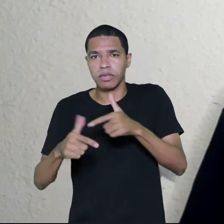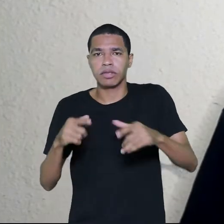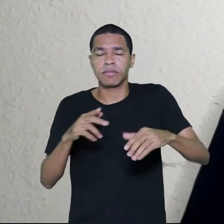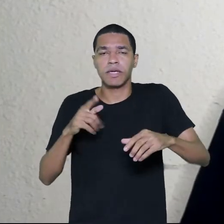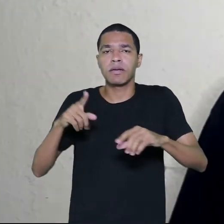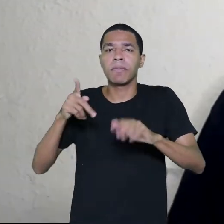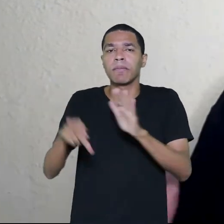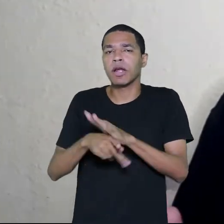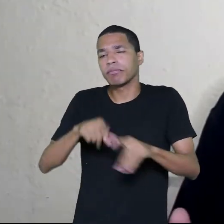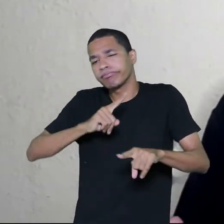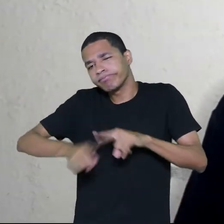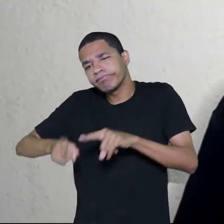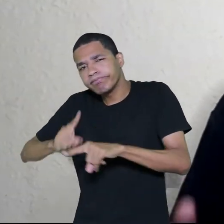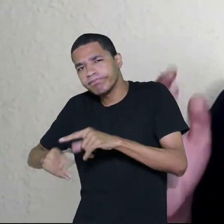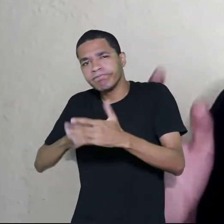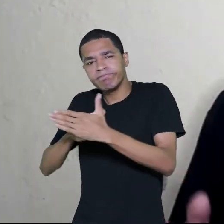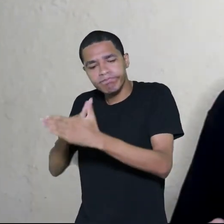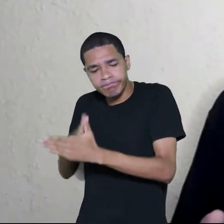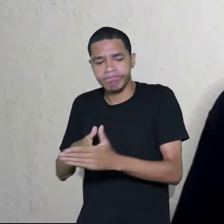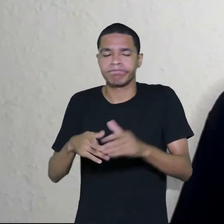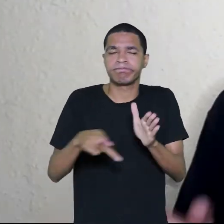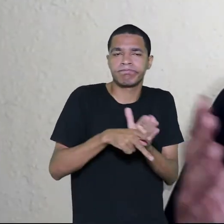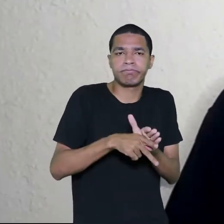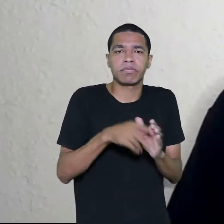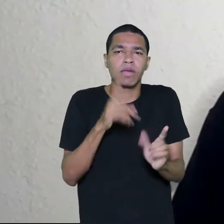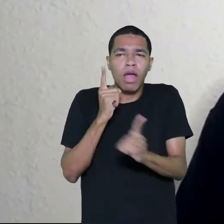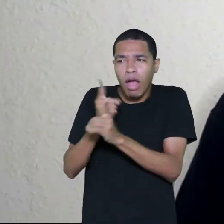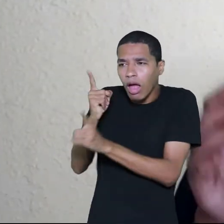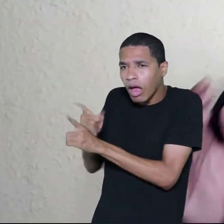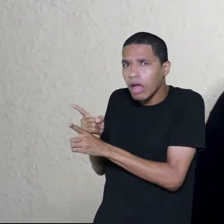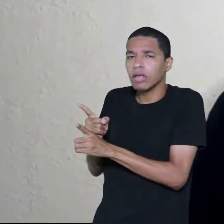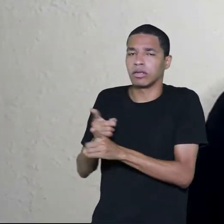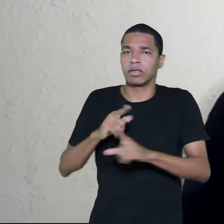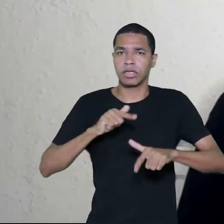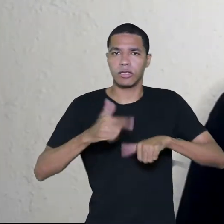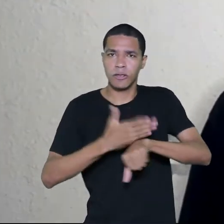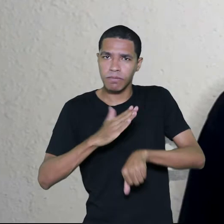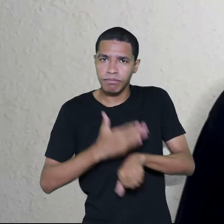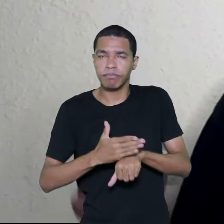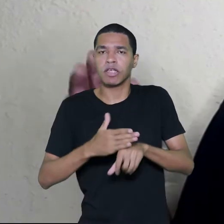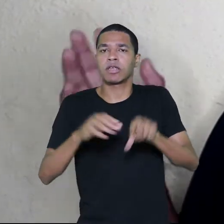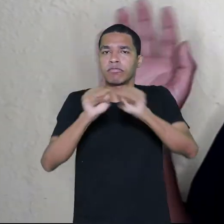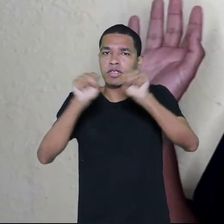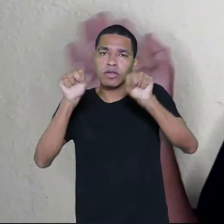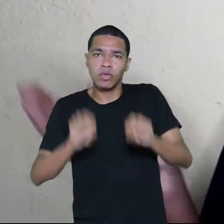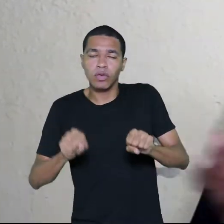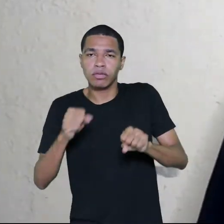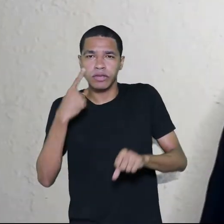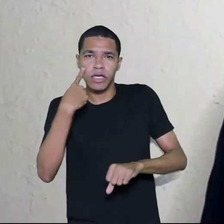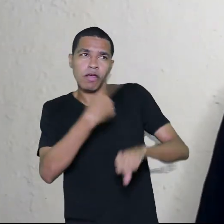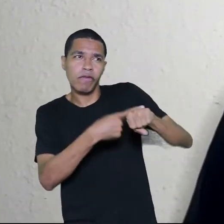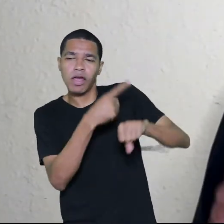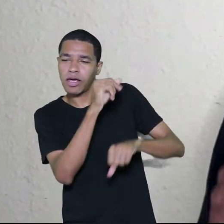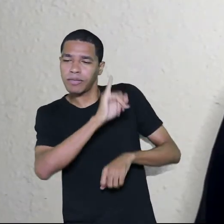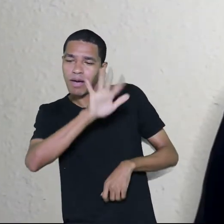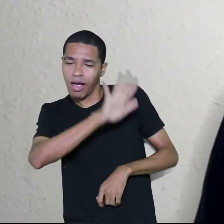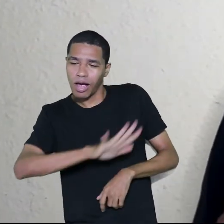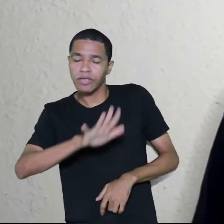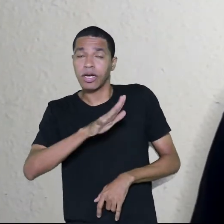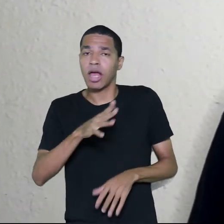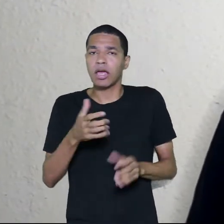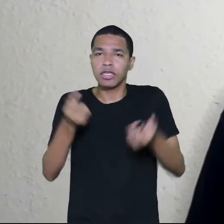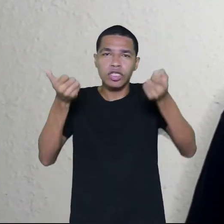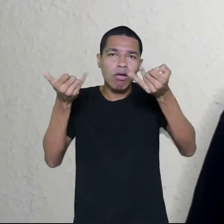impedimentos de acesso, e serve também para identificação de equipamento e de circuito. Como vocês podem ver essas imagens, ela